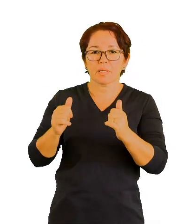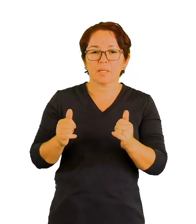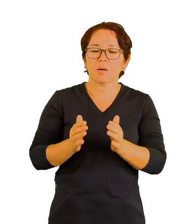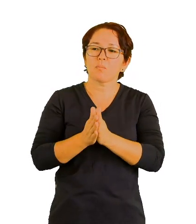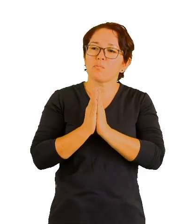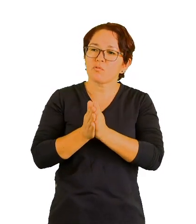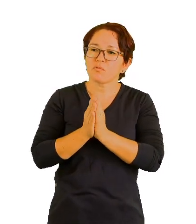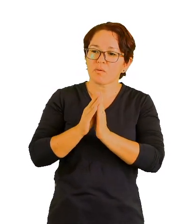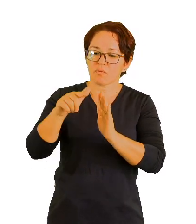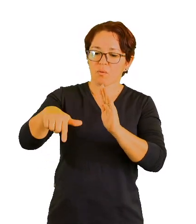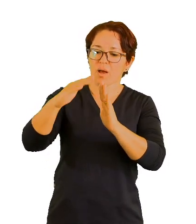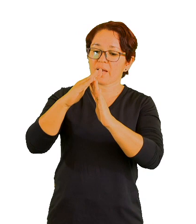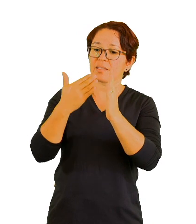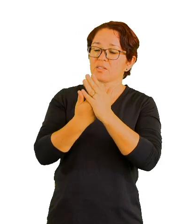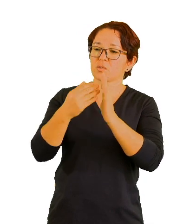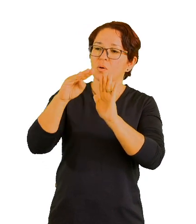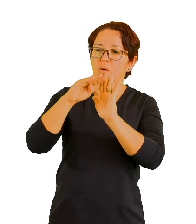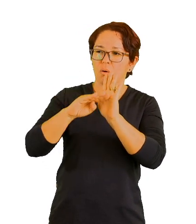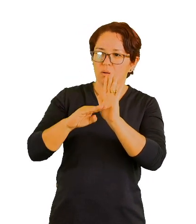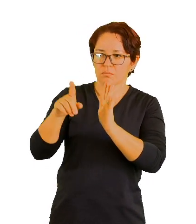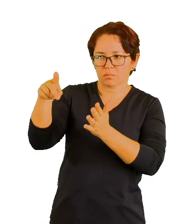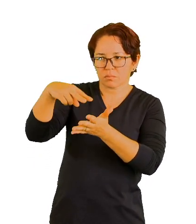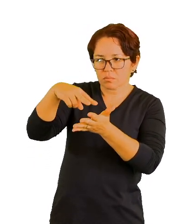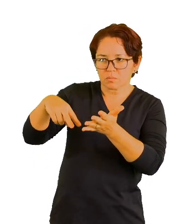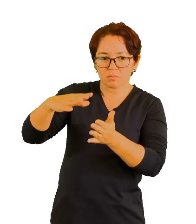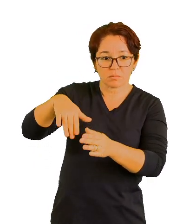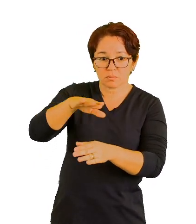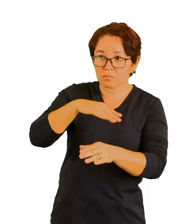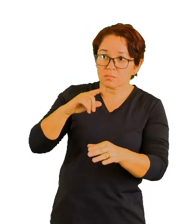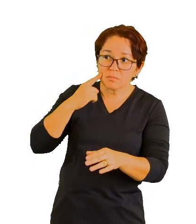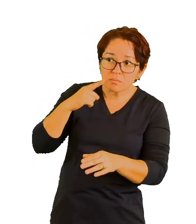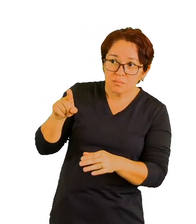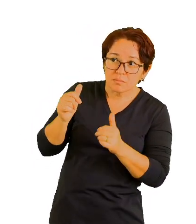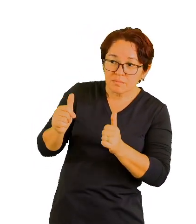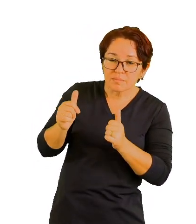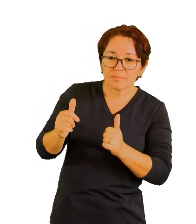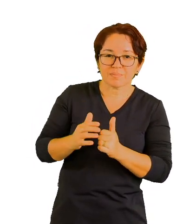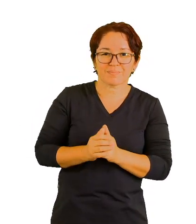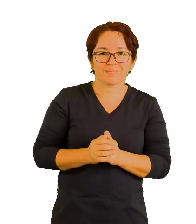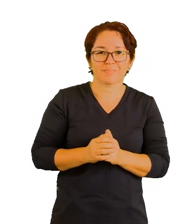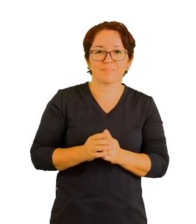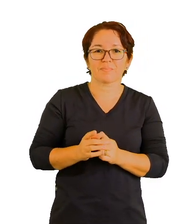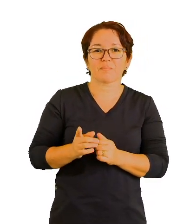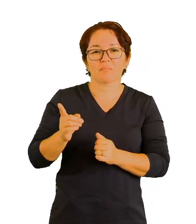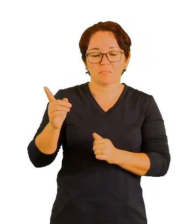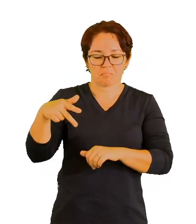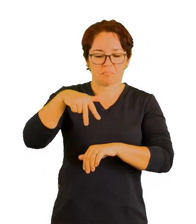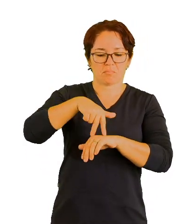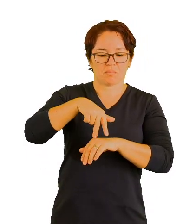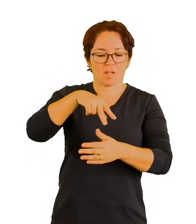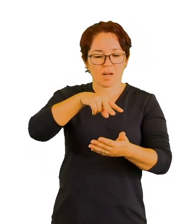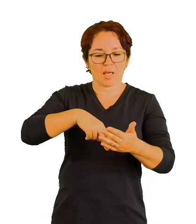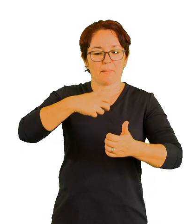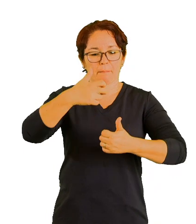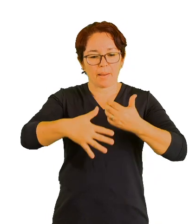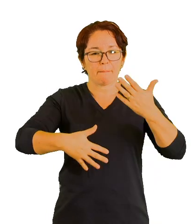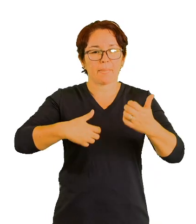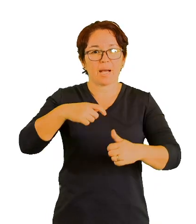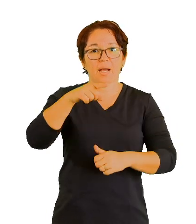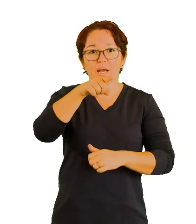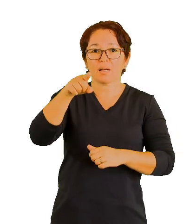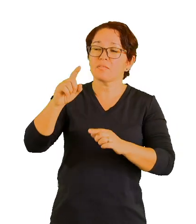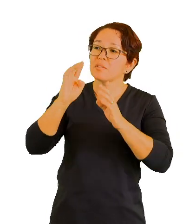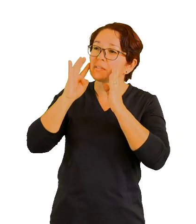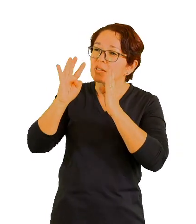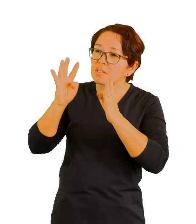regimento escolar de sua unidade de ensino. Preste atenção na linguagem utilizada e na função social